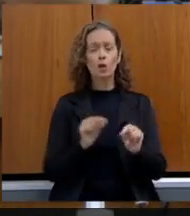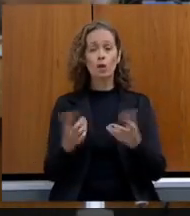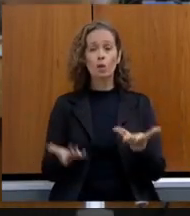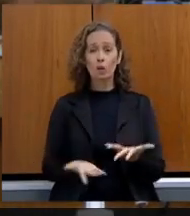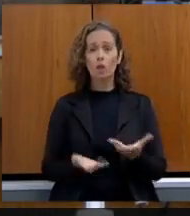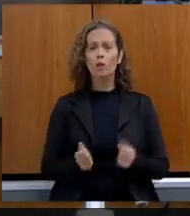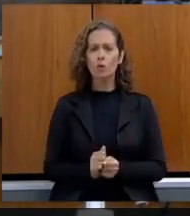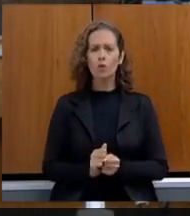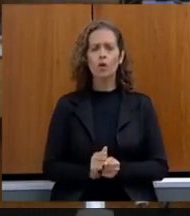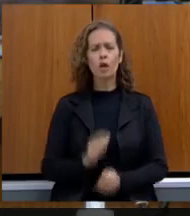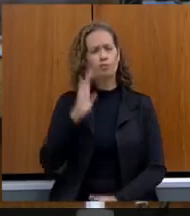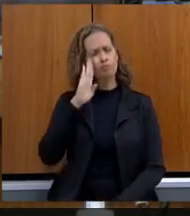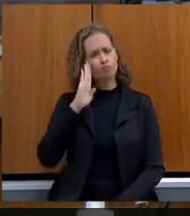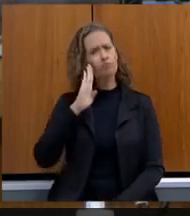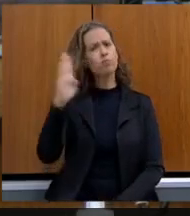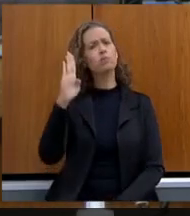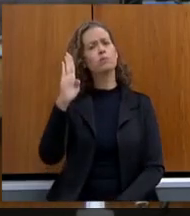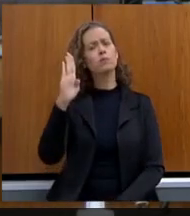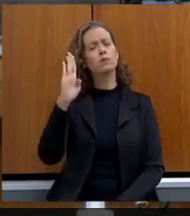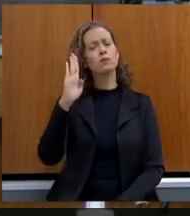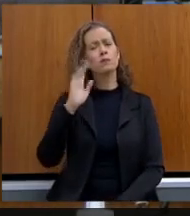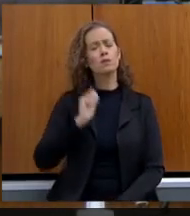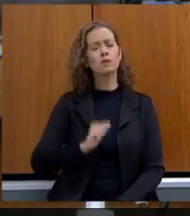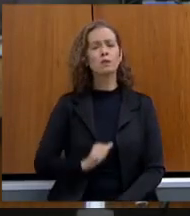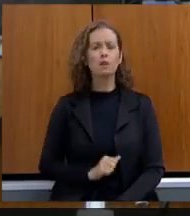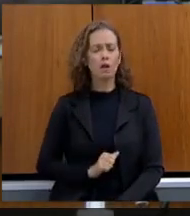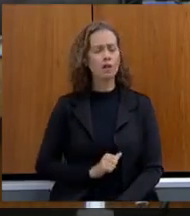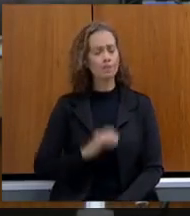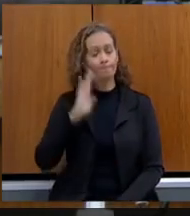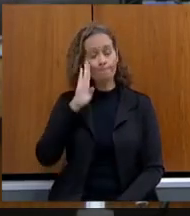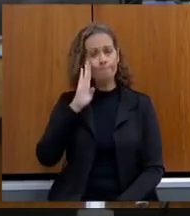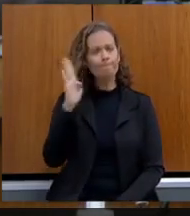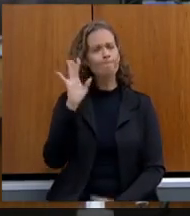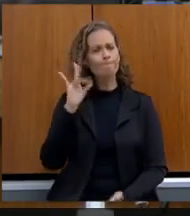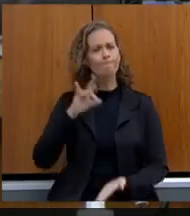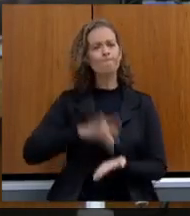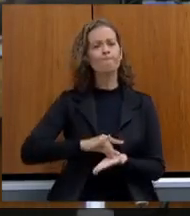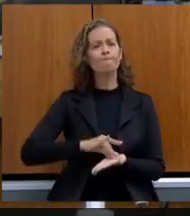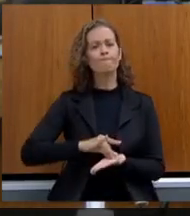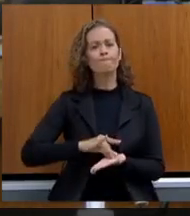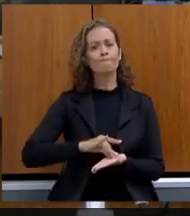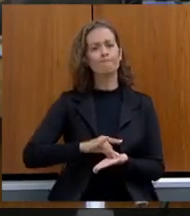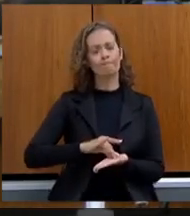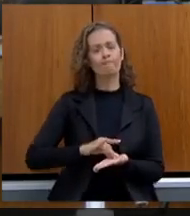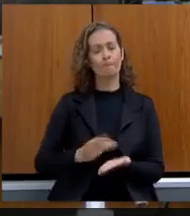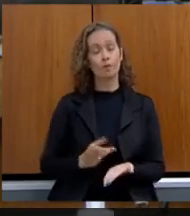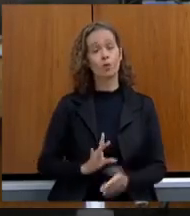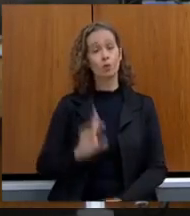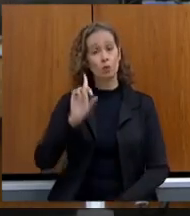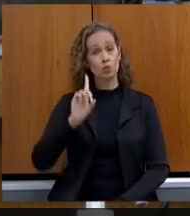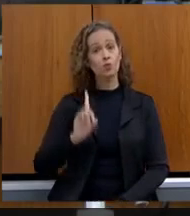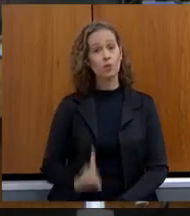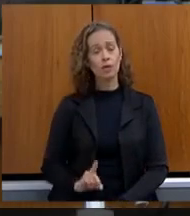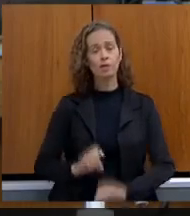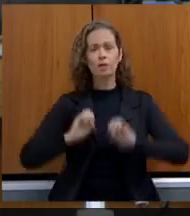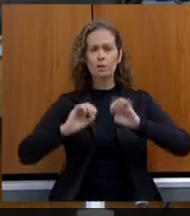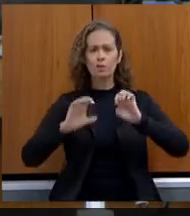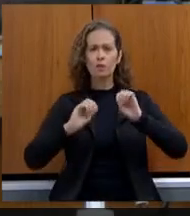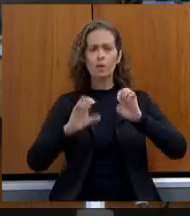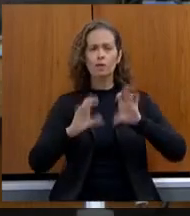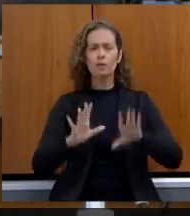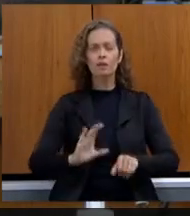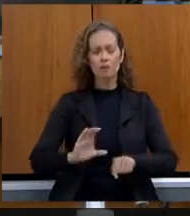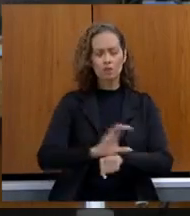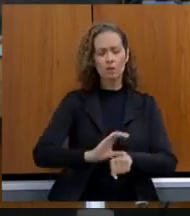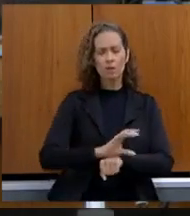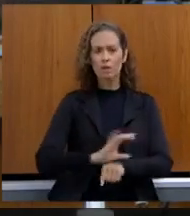absoluto e prioritário absoluto e prioritário o direito à educação não é só